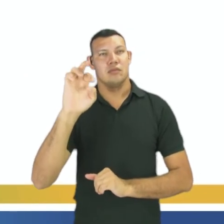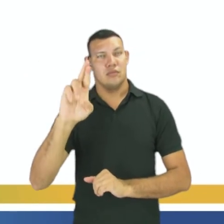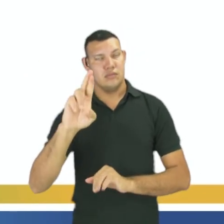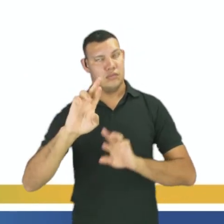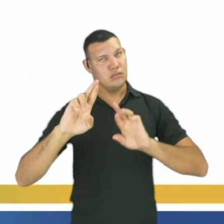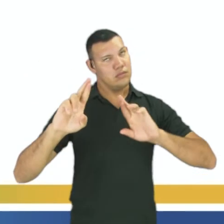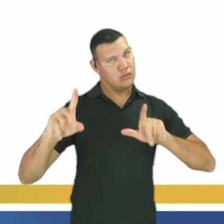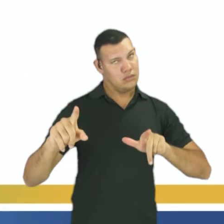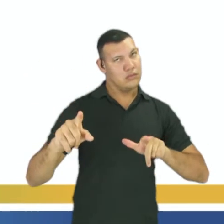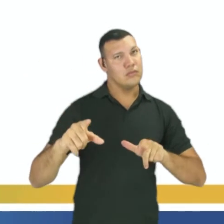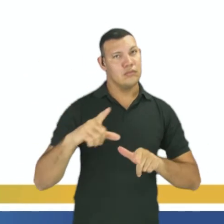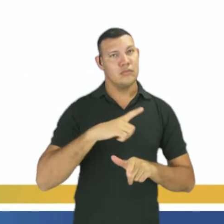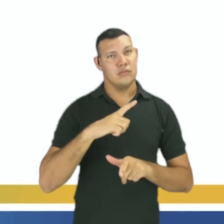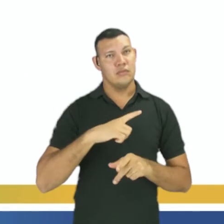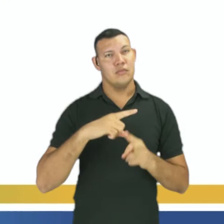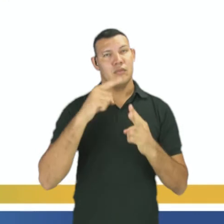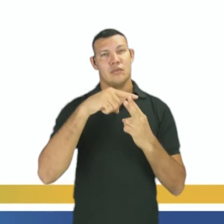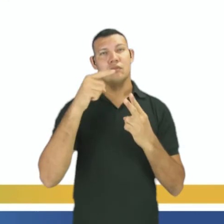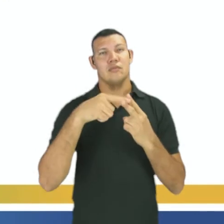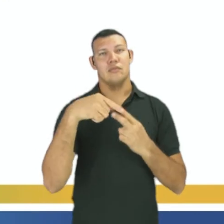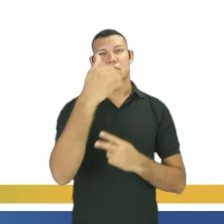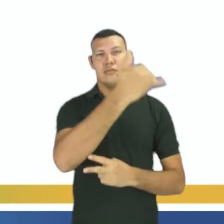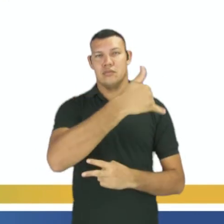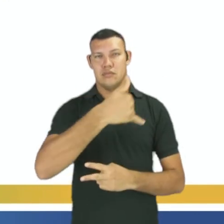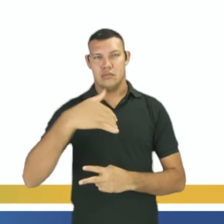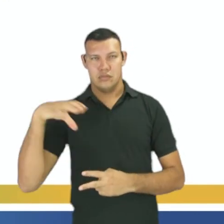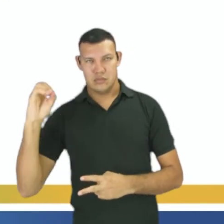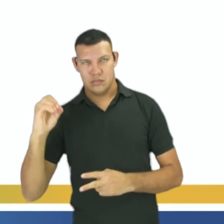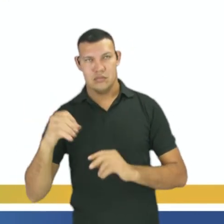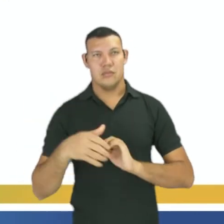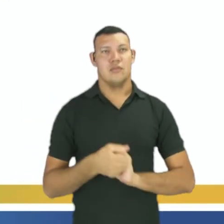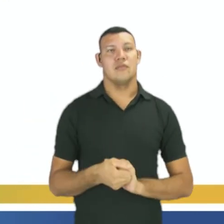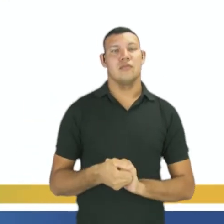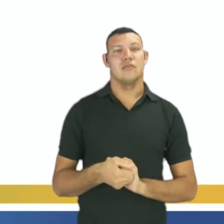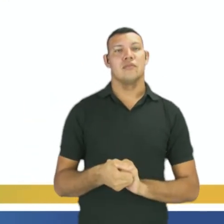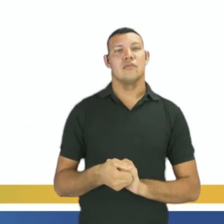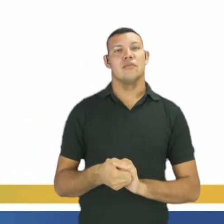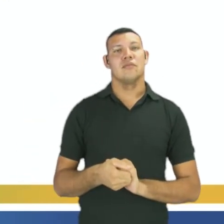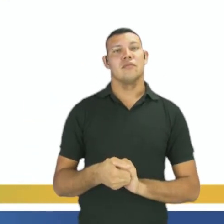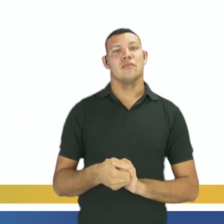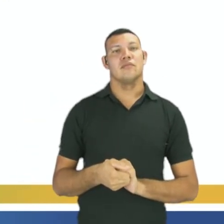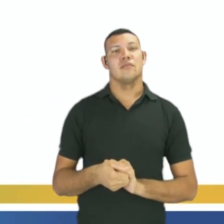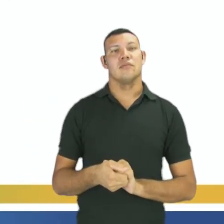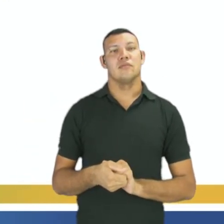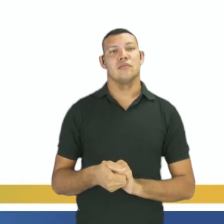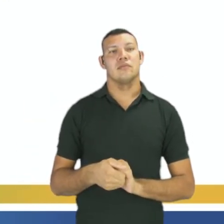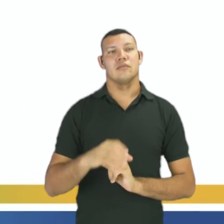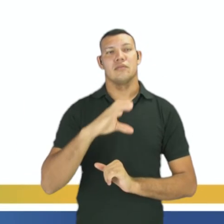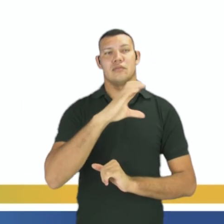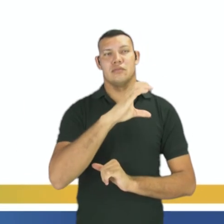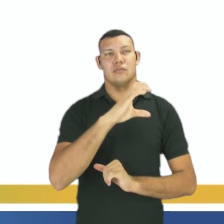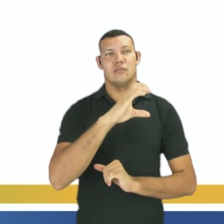éster são dois. Você pode observar que aqui tem dupla, né?